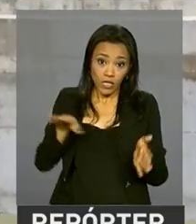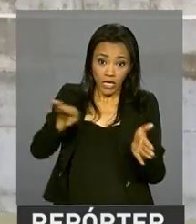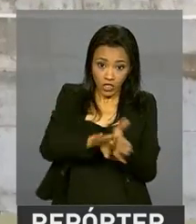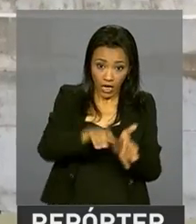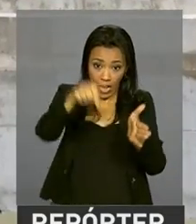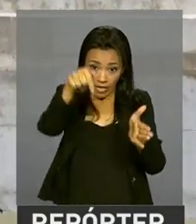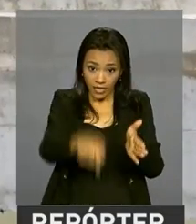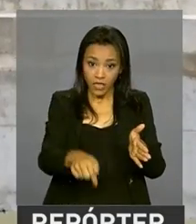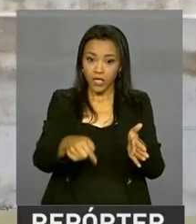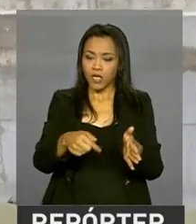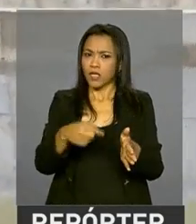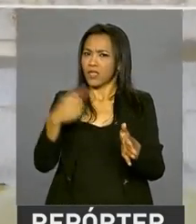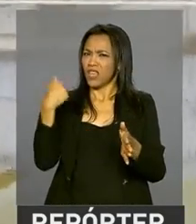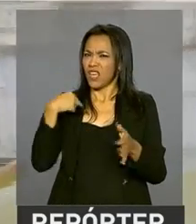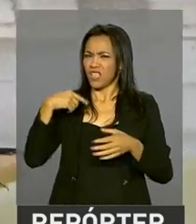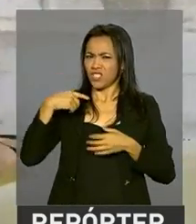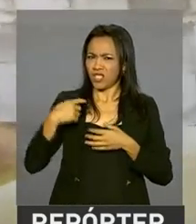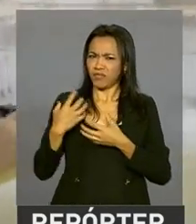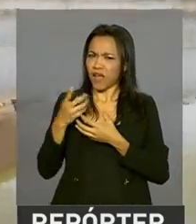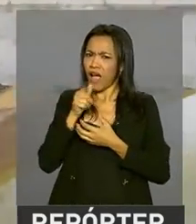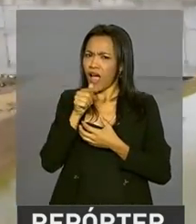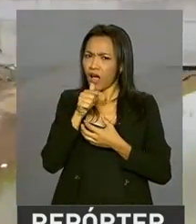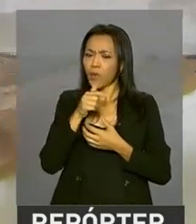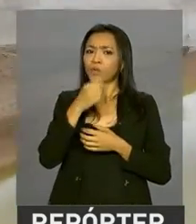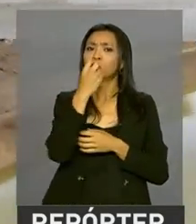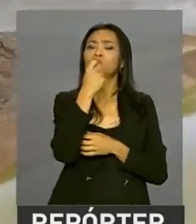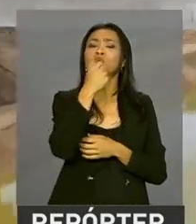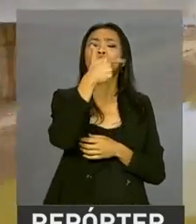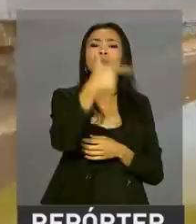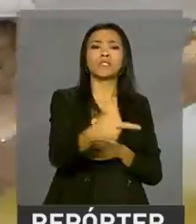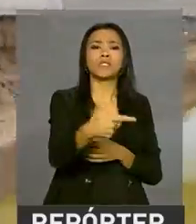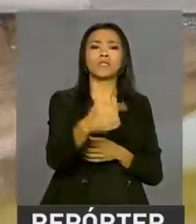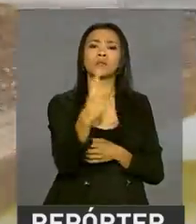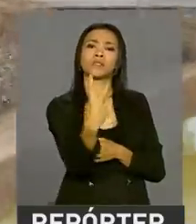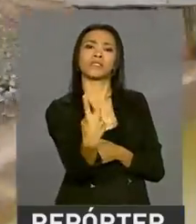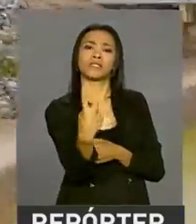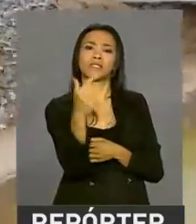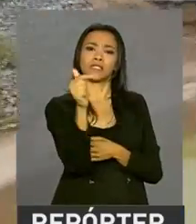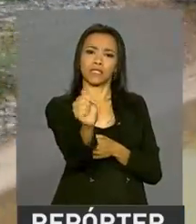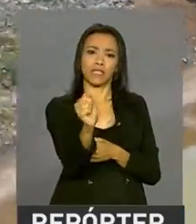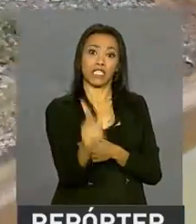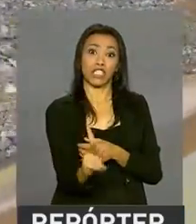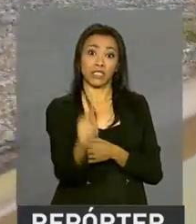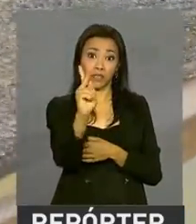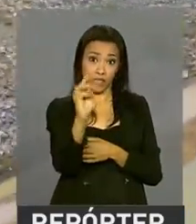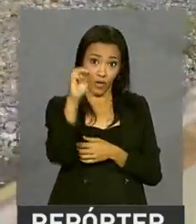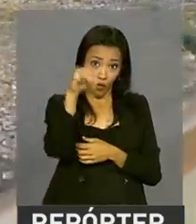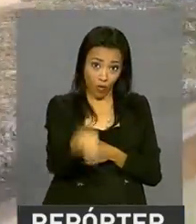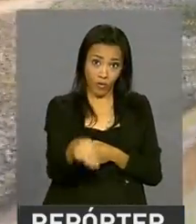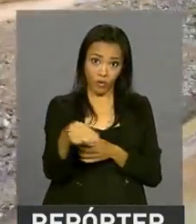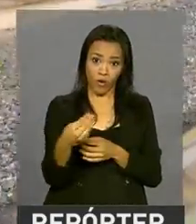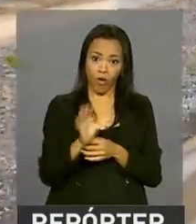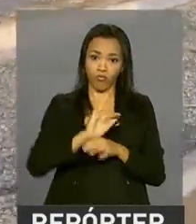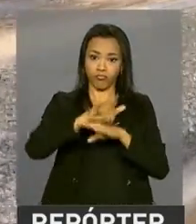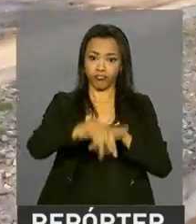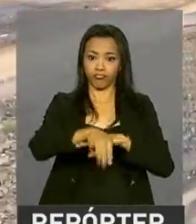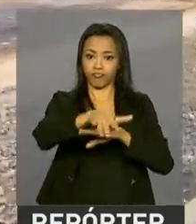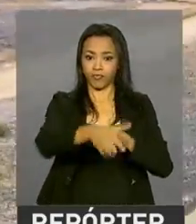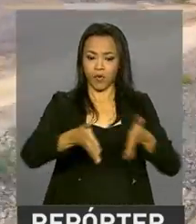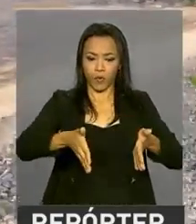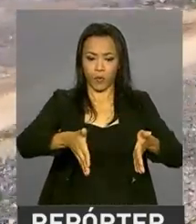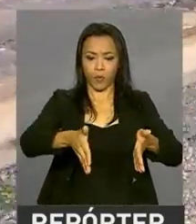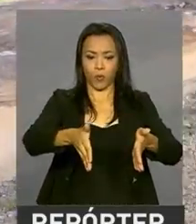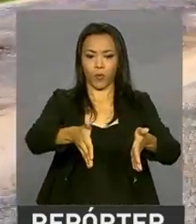elas percorreram desde a captação 217 quilômetros e a partir daqui da cidade vão seguir no